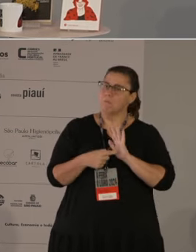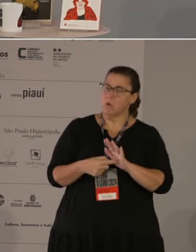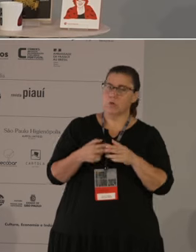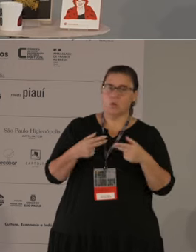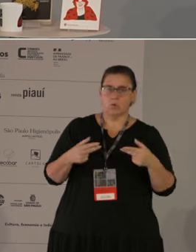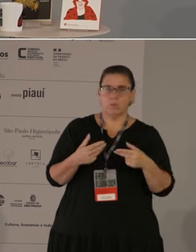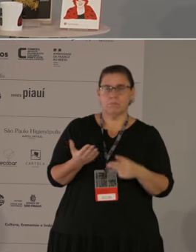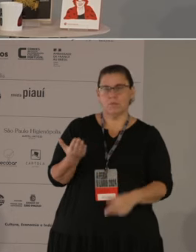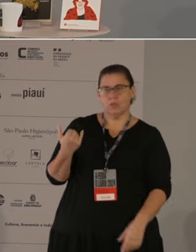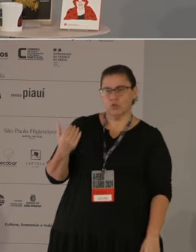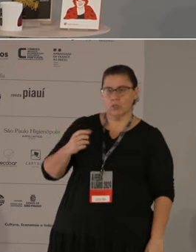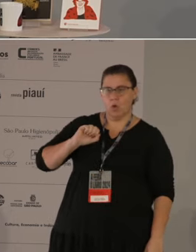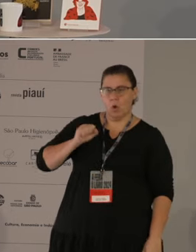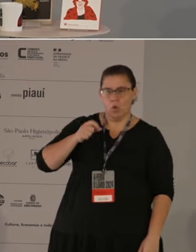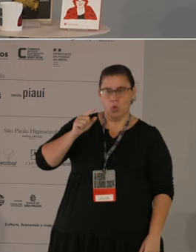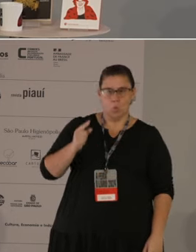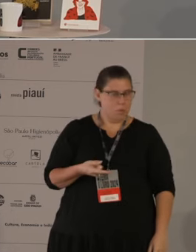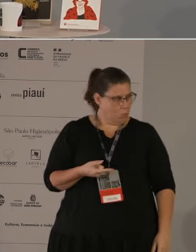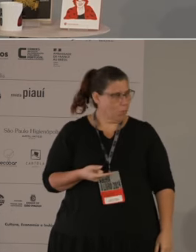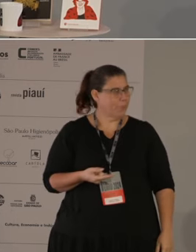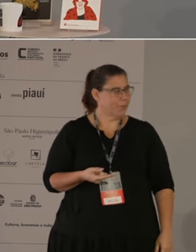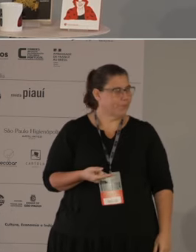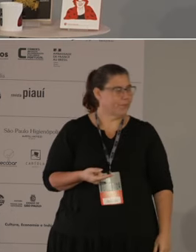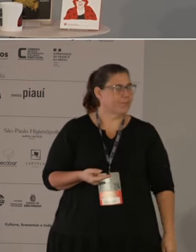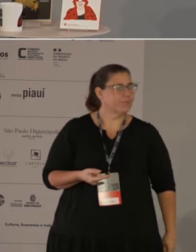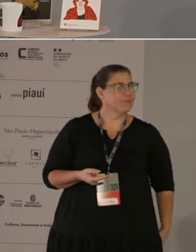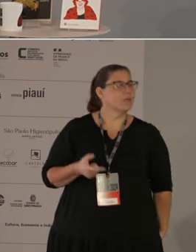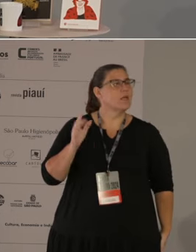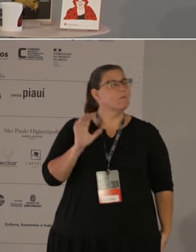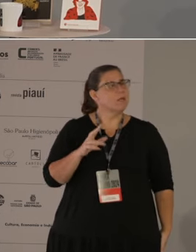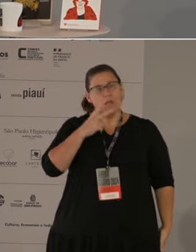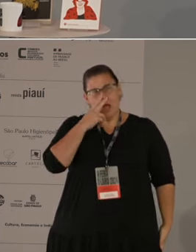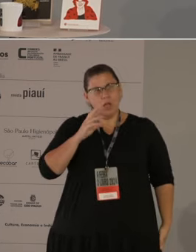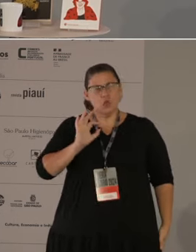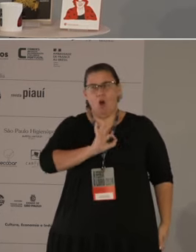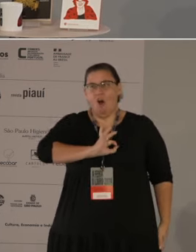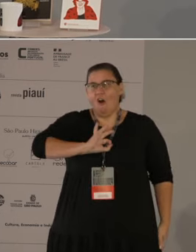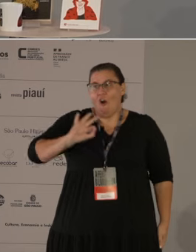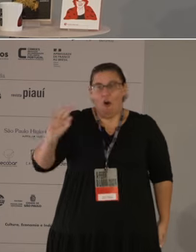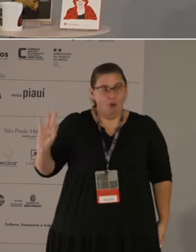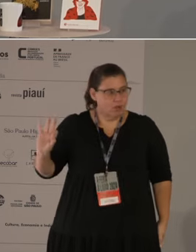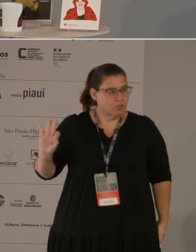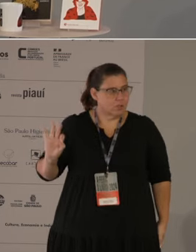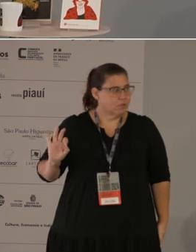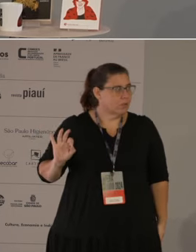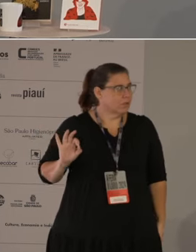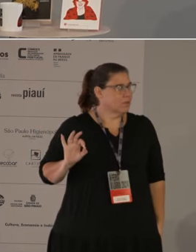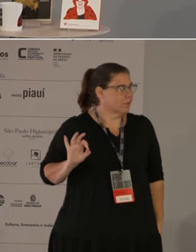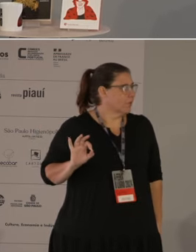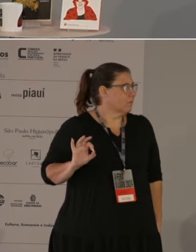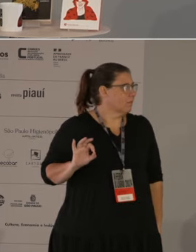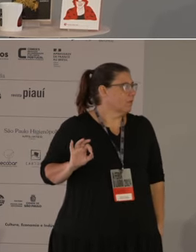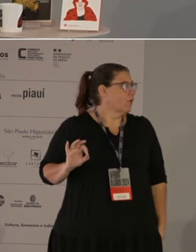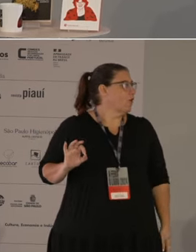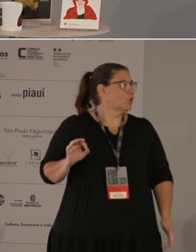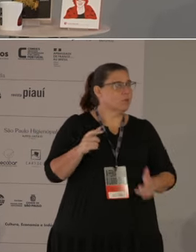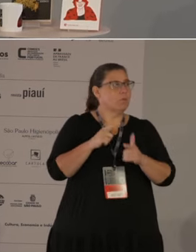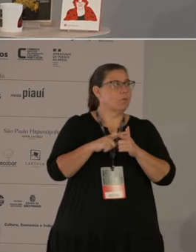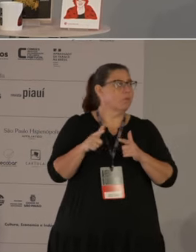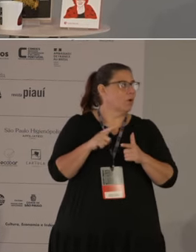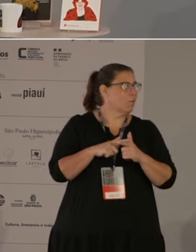18 mil anos, né? Que foi o pico da última glaciação. Mas eu acho ótimo que seja assim, dizer que está acabando. Temos um ótimo problema